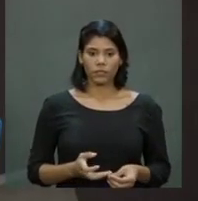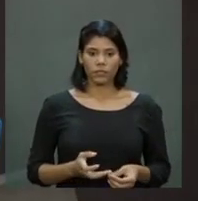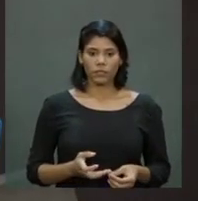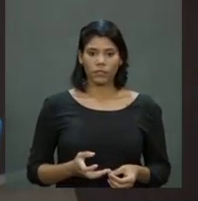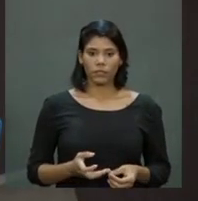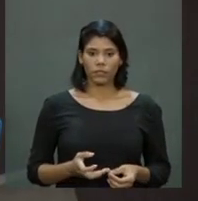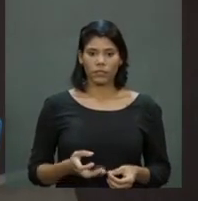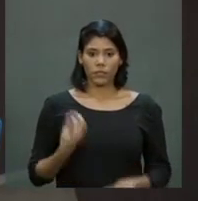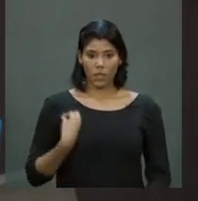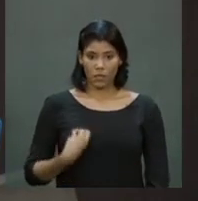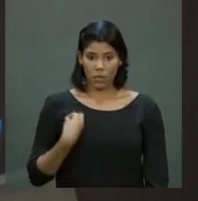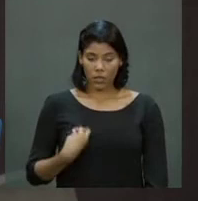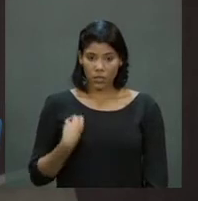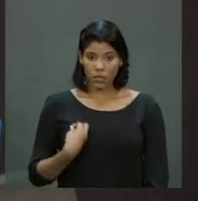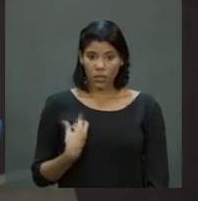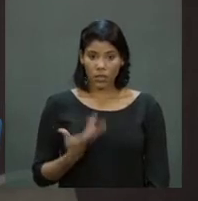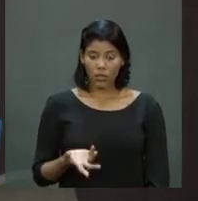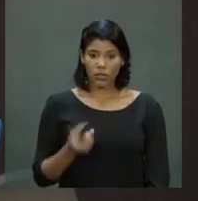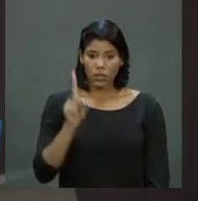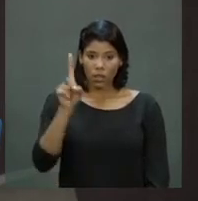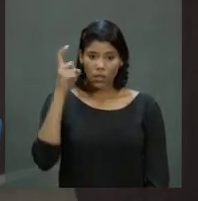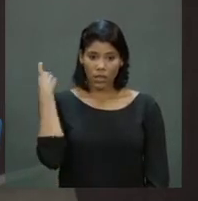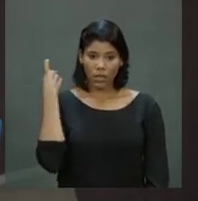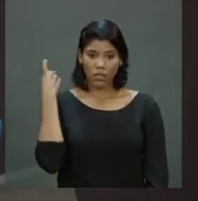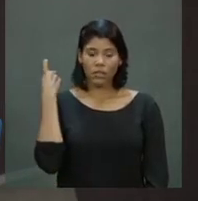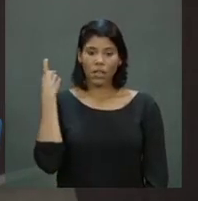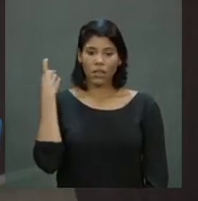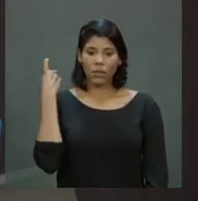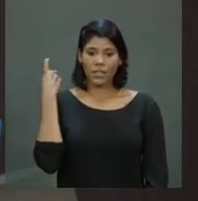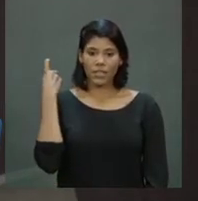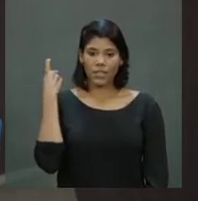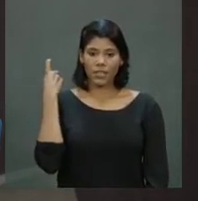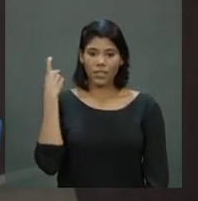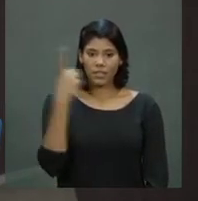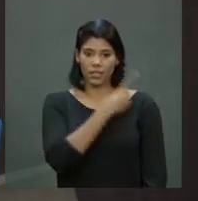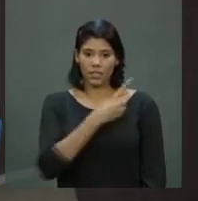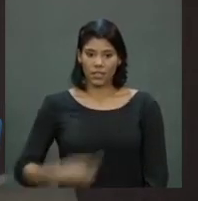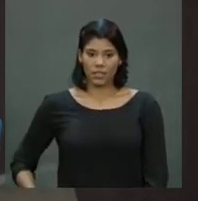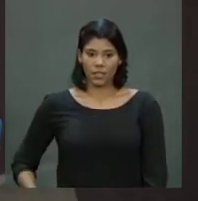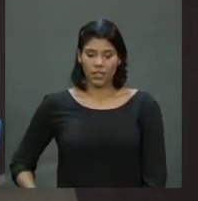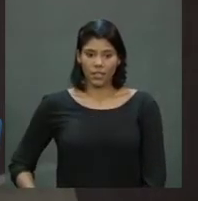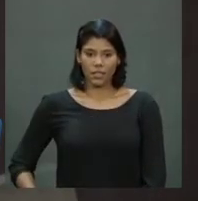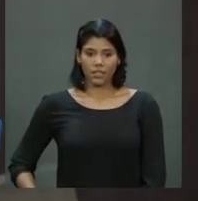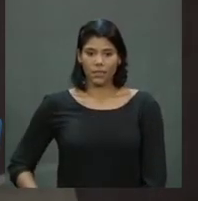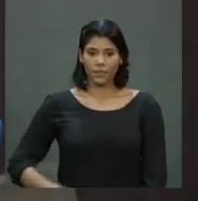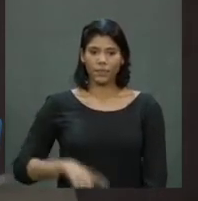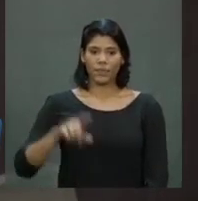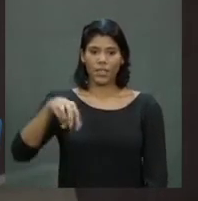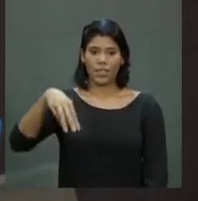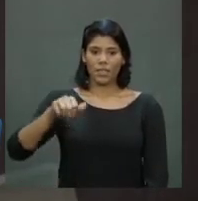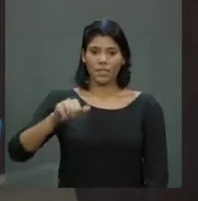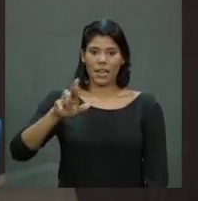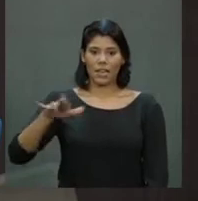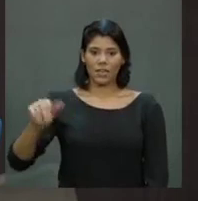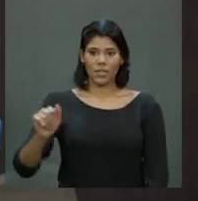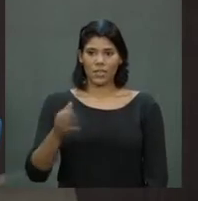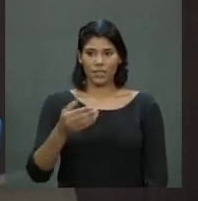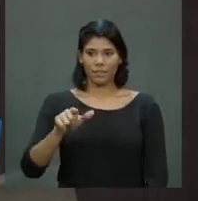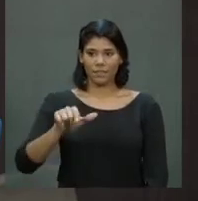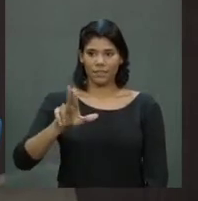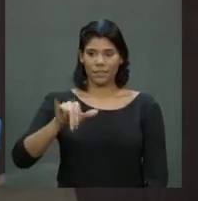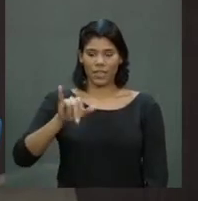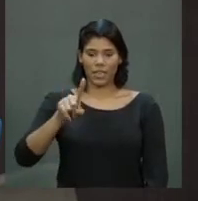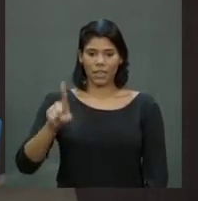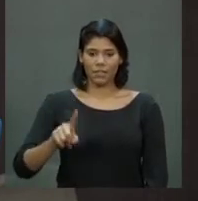estar a ex-deputada federal, ex-prefeita de Fortaleza e ex-deputada estadual Maria Luísa Fontinelli, com a qual eu dialogava há